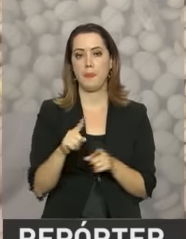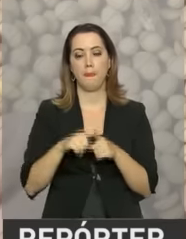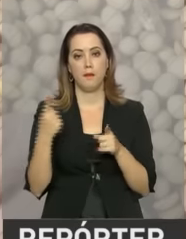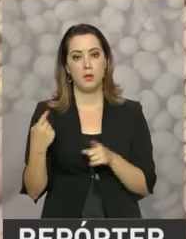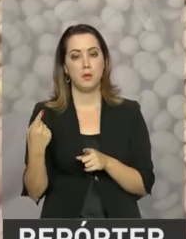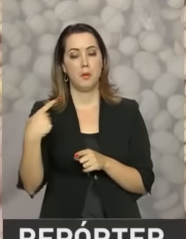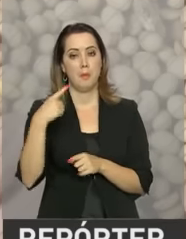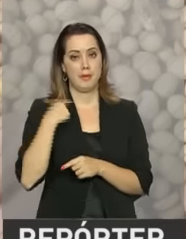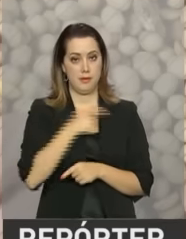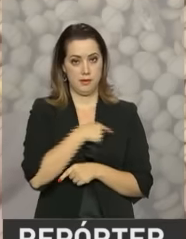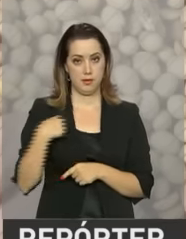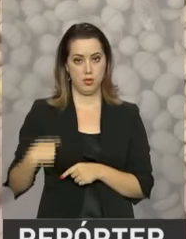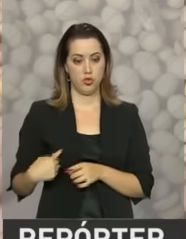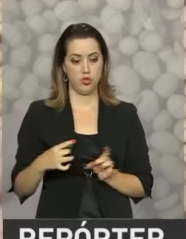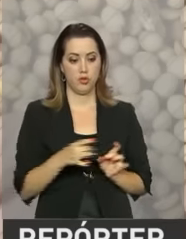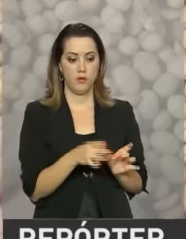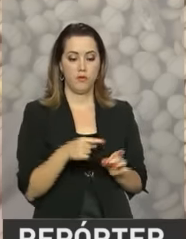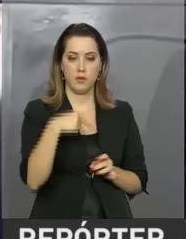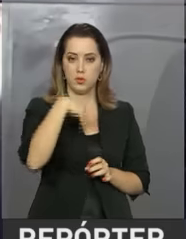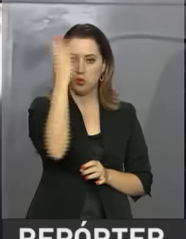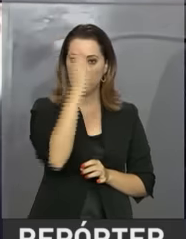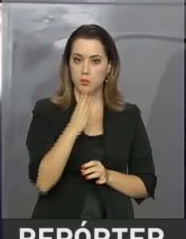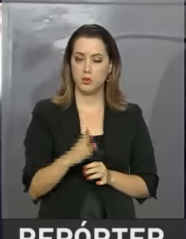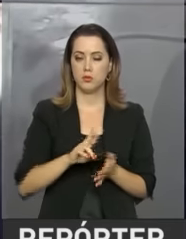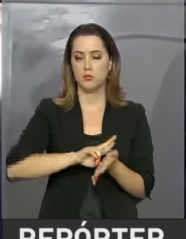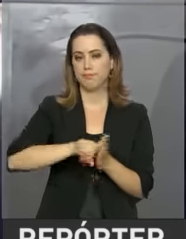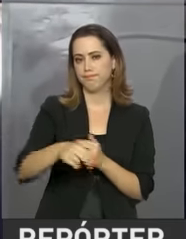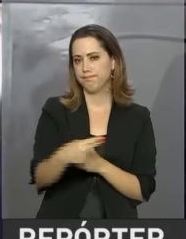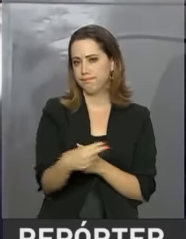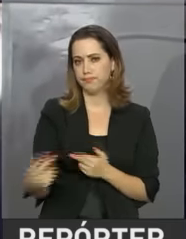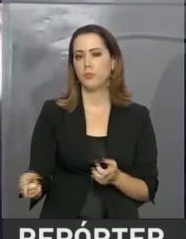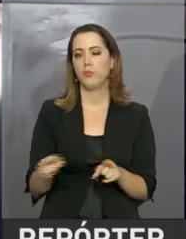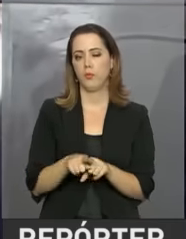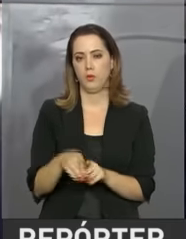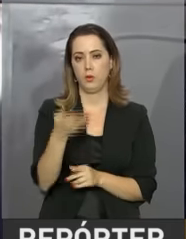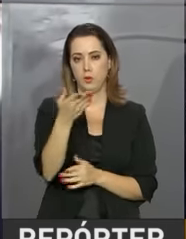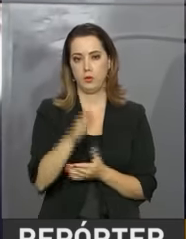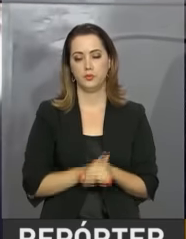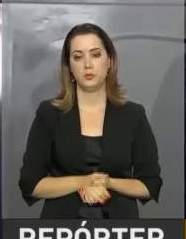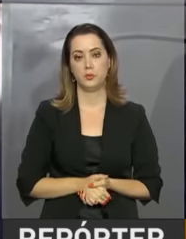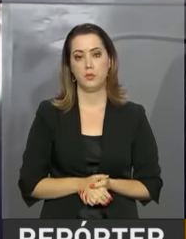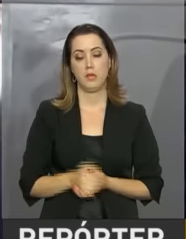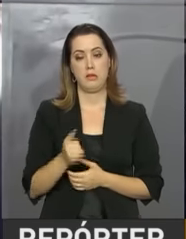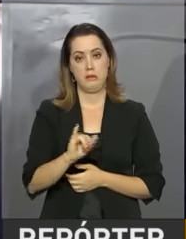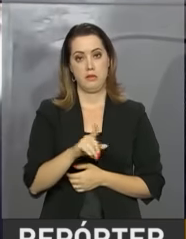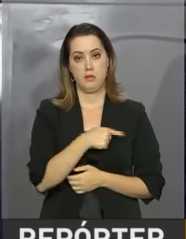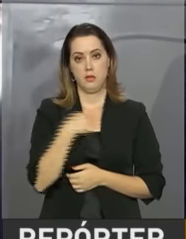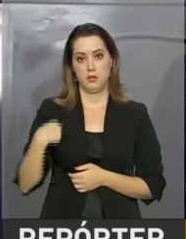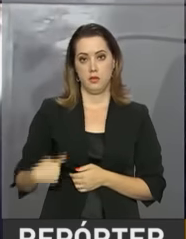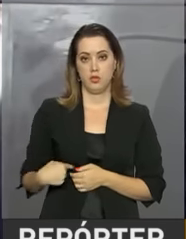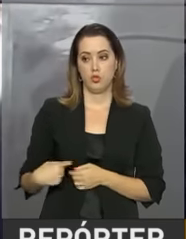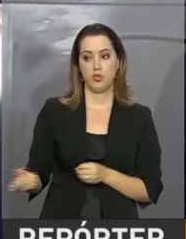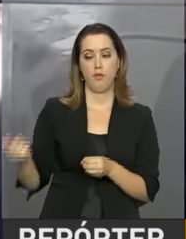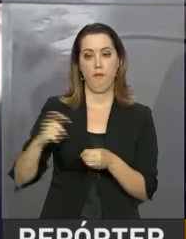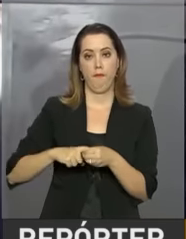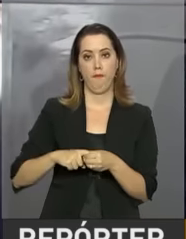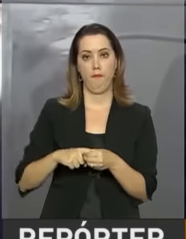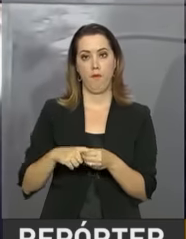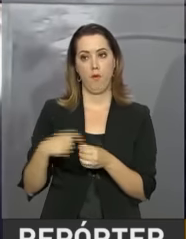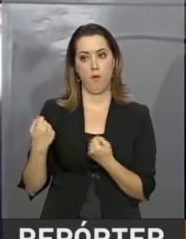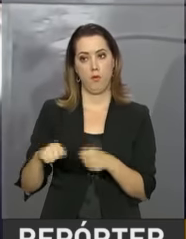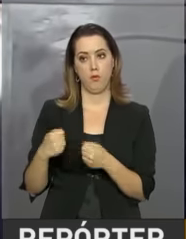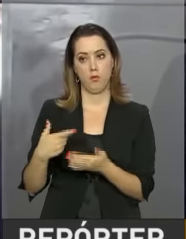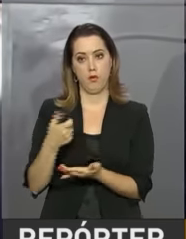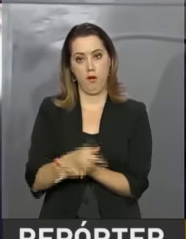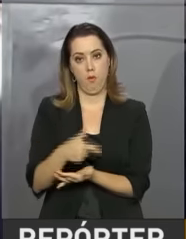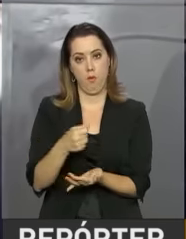principalmente produtos industrializados Ah se a China retoma o consumo por exemplo por minério o Brasil se